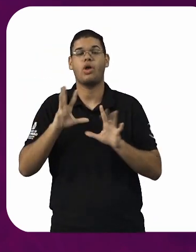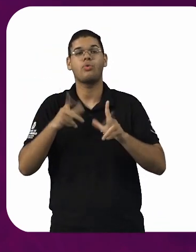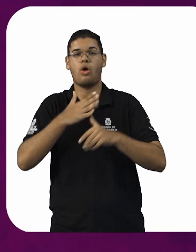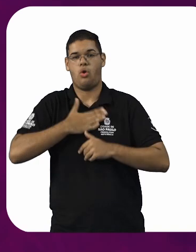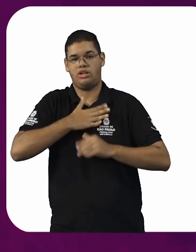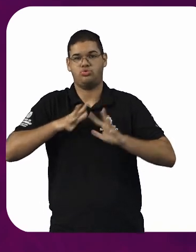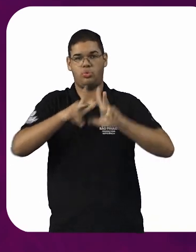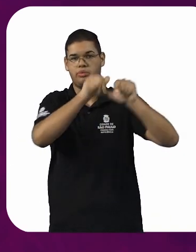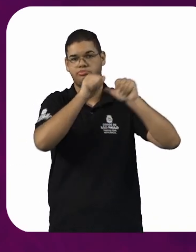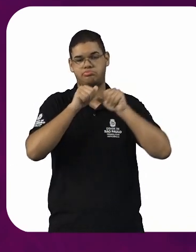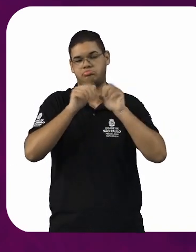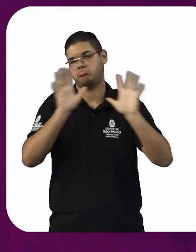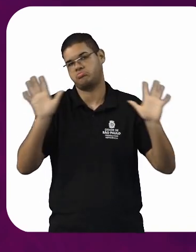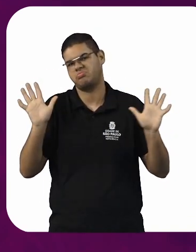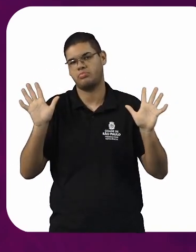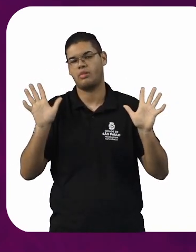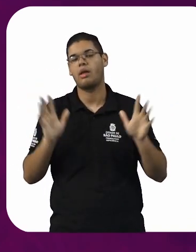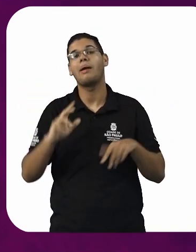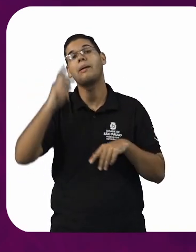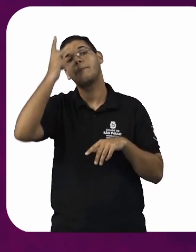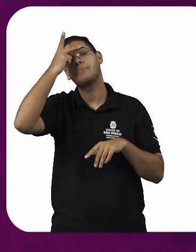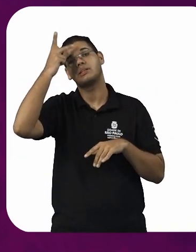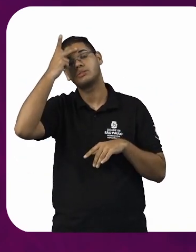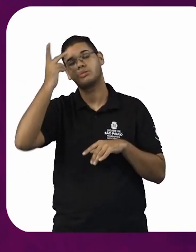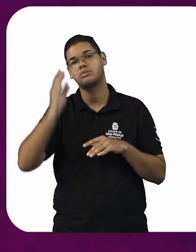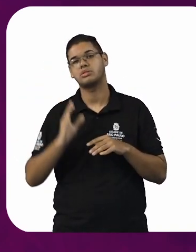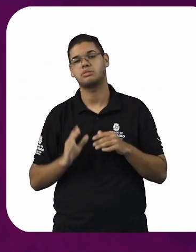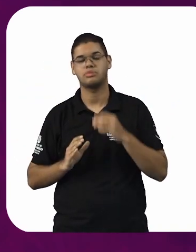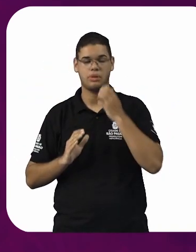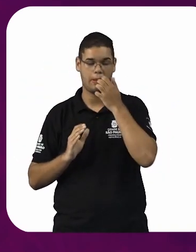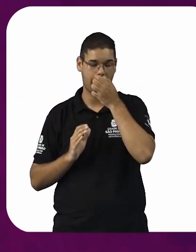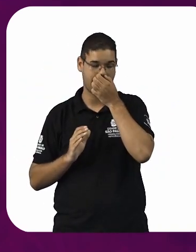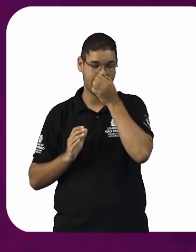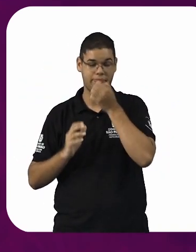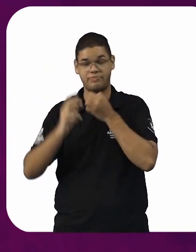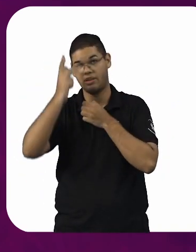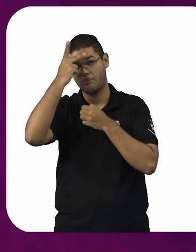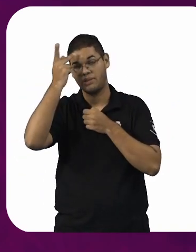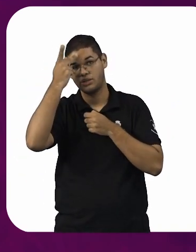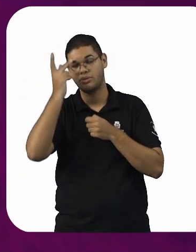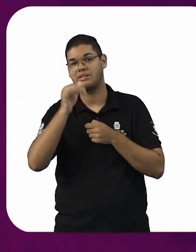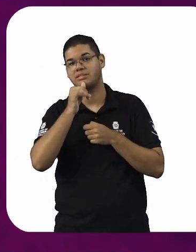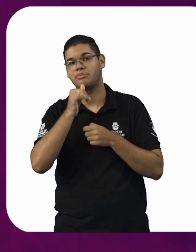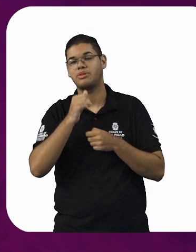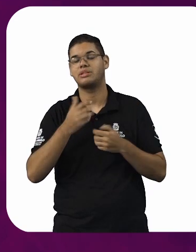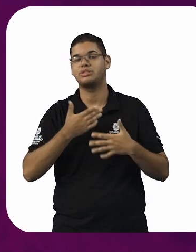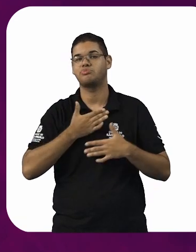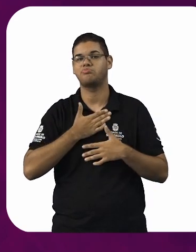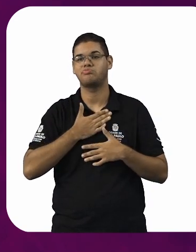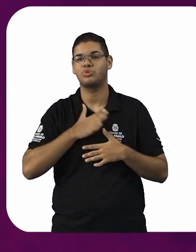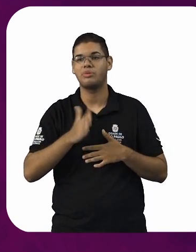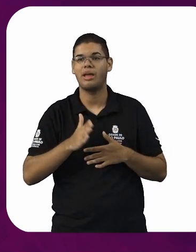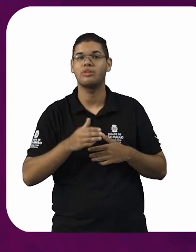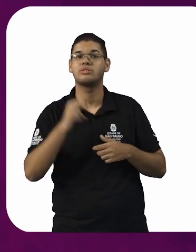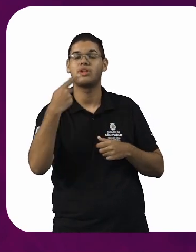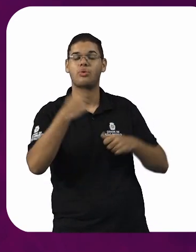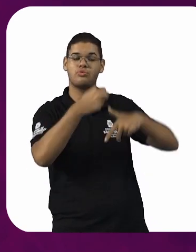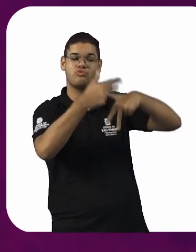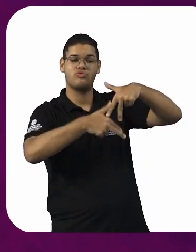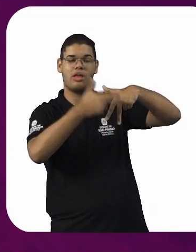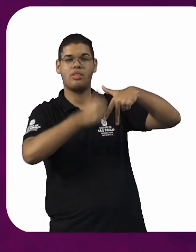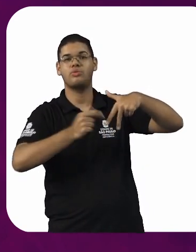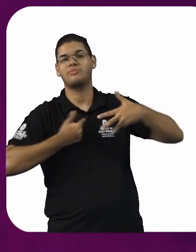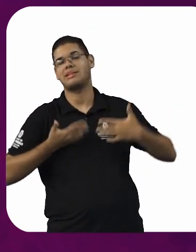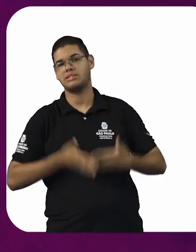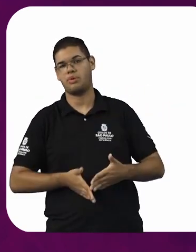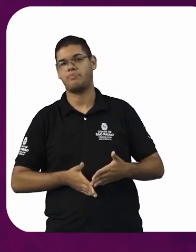transgênero é a pessoa que não se identifica com o gênero e com o sexo que lhe foi atribuído ao nascer. Sexo atribuído ao nascer não é sexo